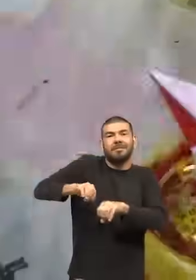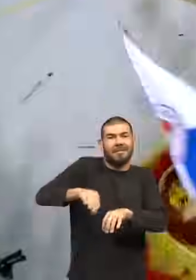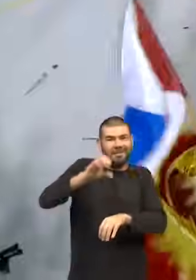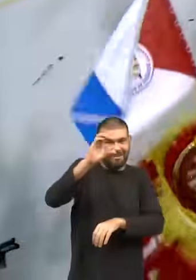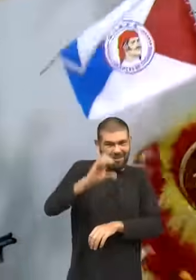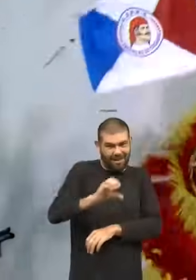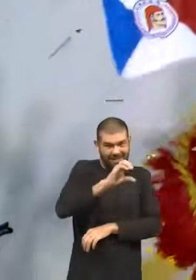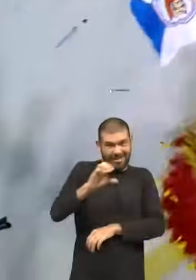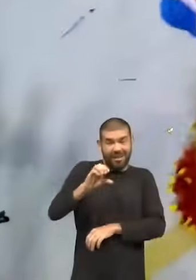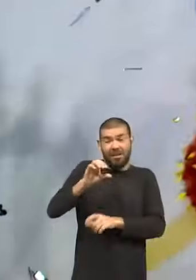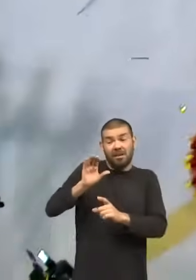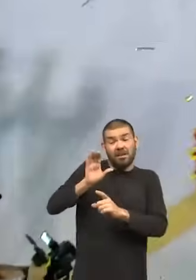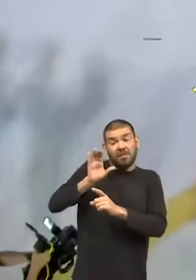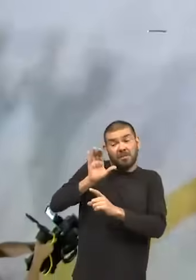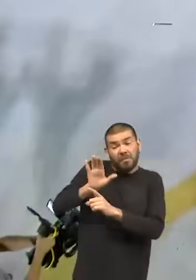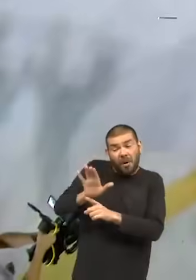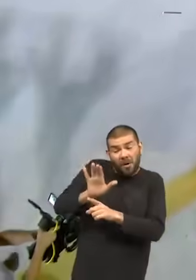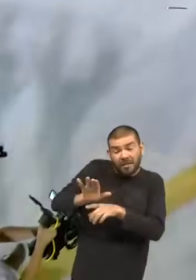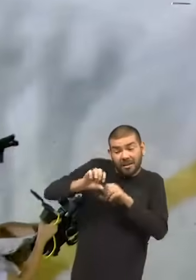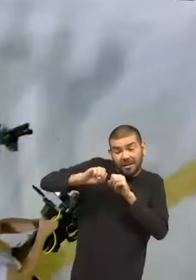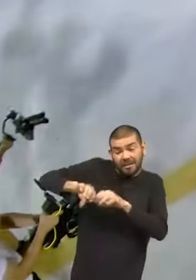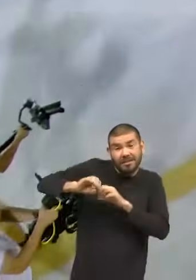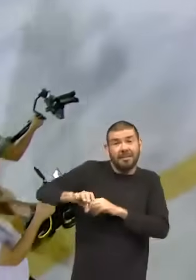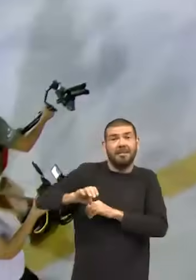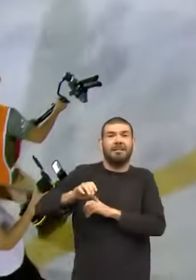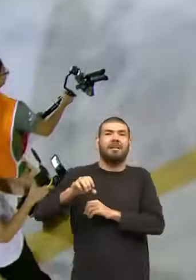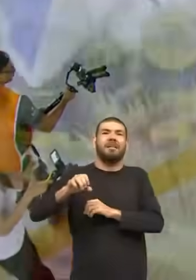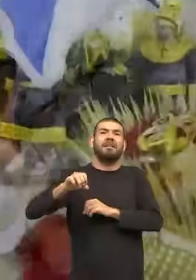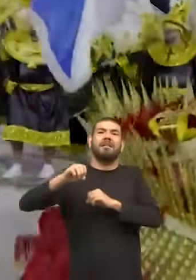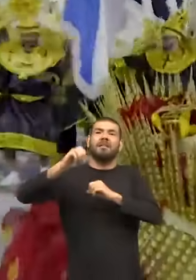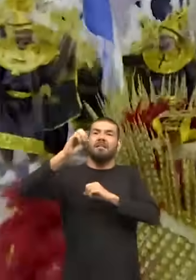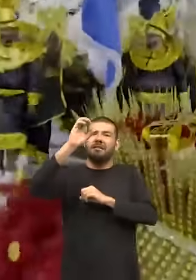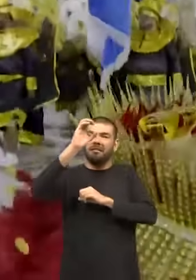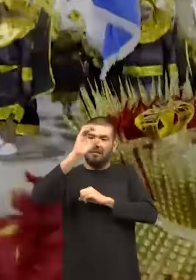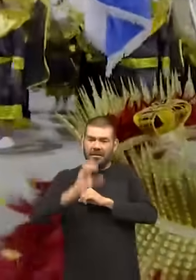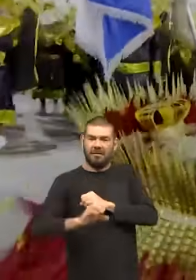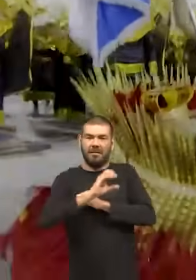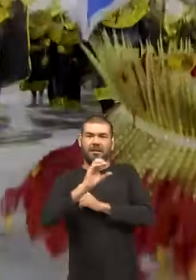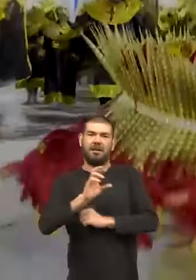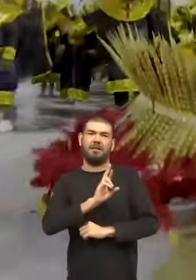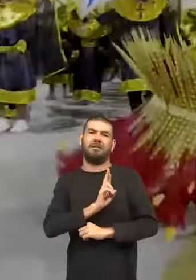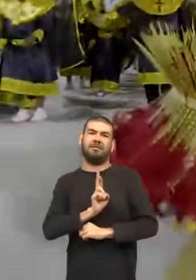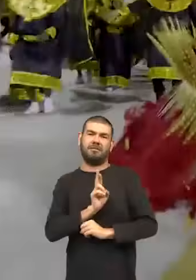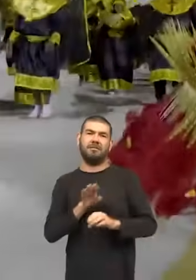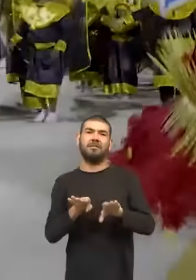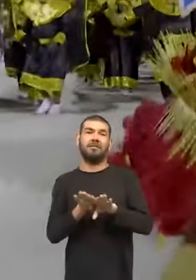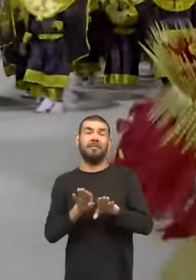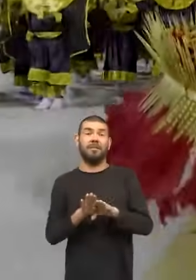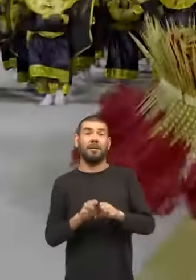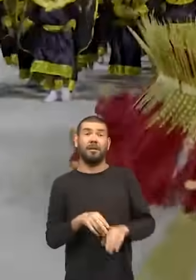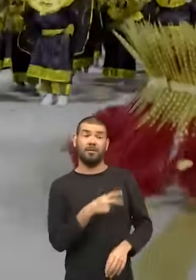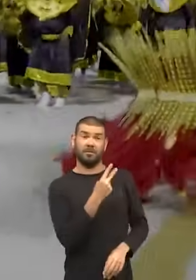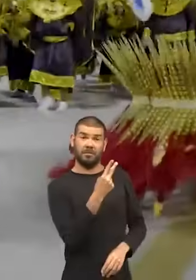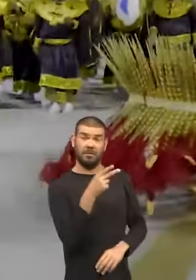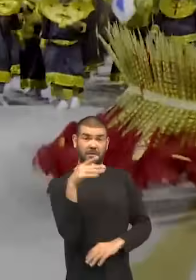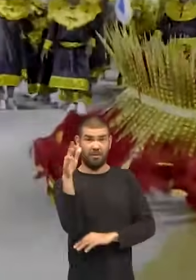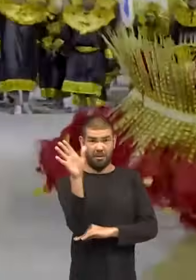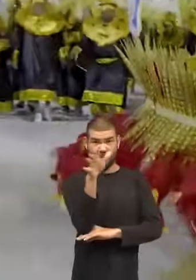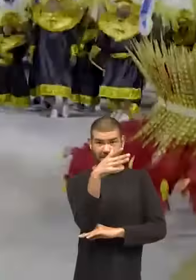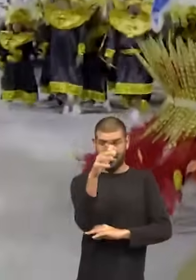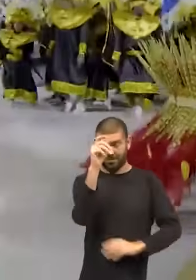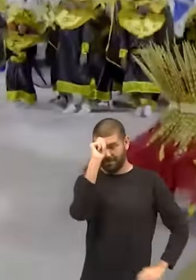a educação e, claro, né? Trazem também a religião. E logo aqui temos o nosso segundo casal de porta-bandeira, a